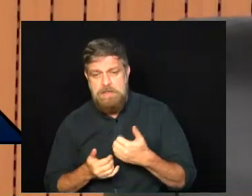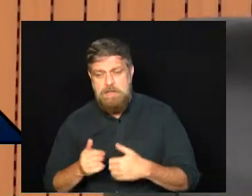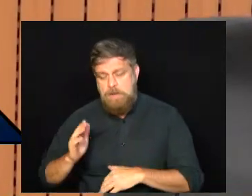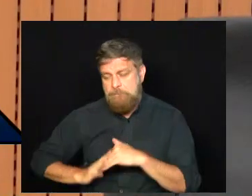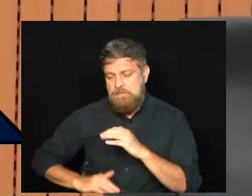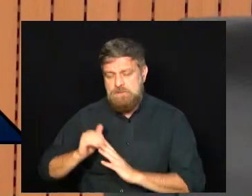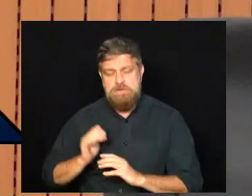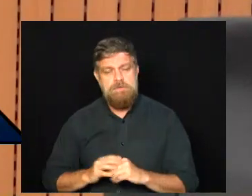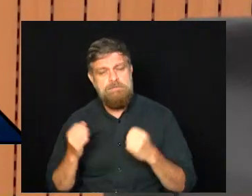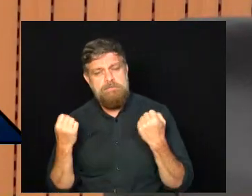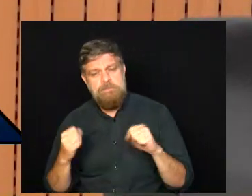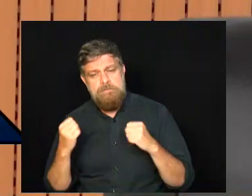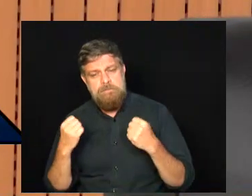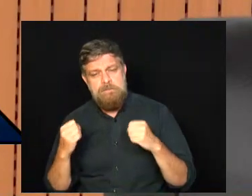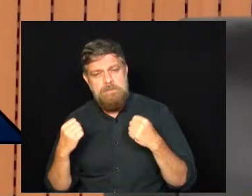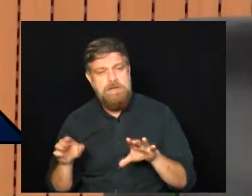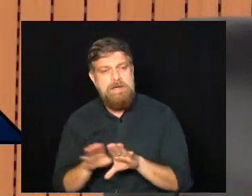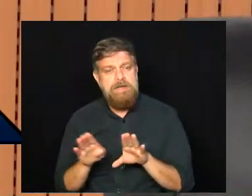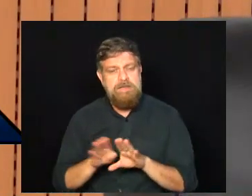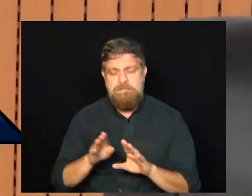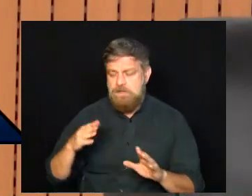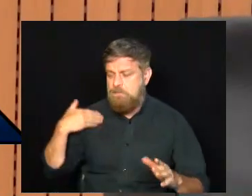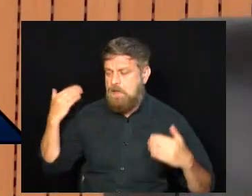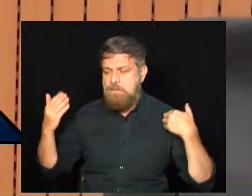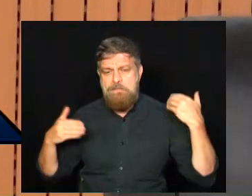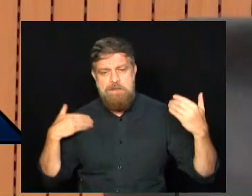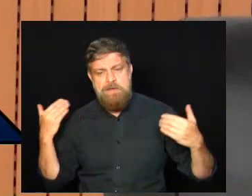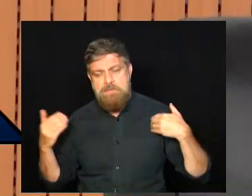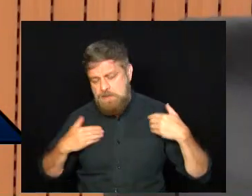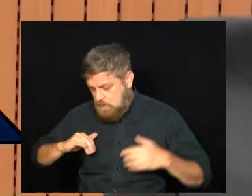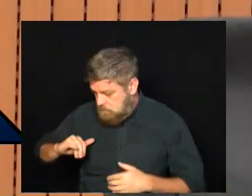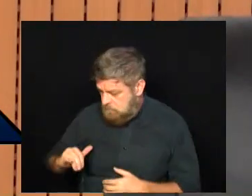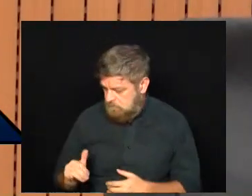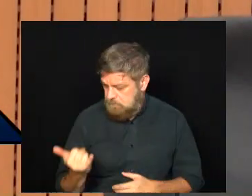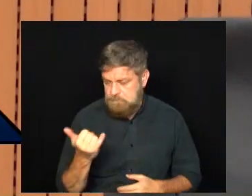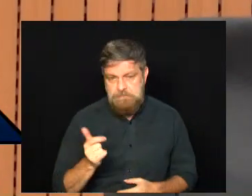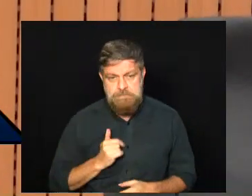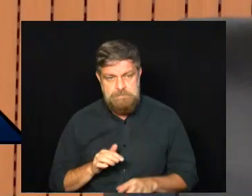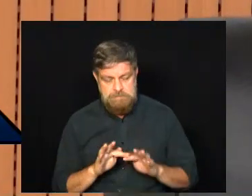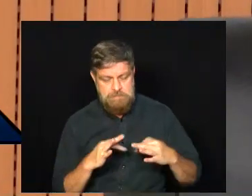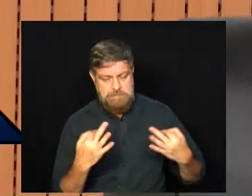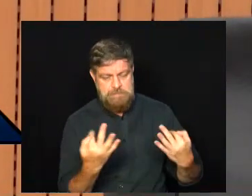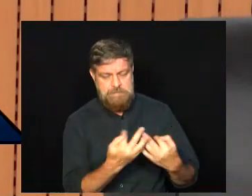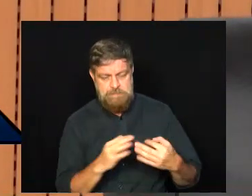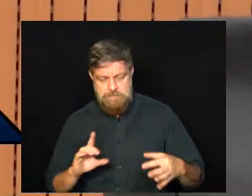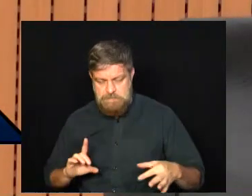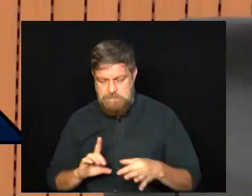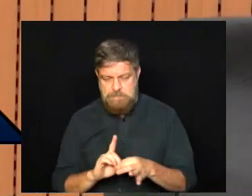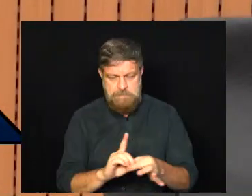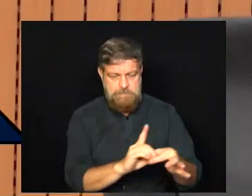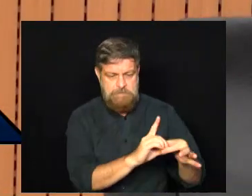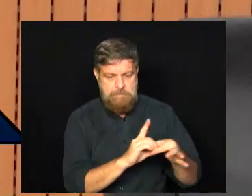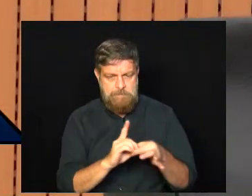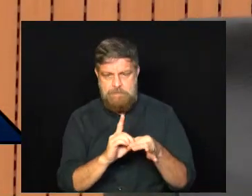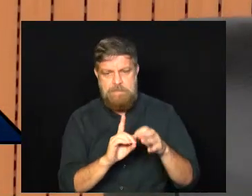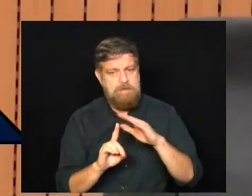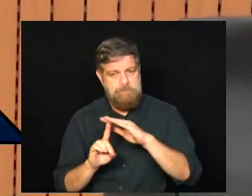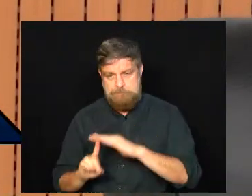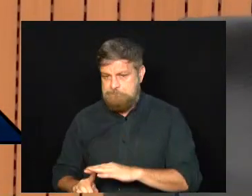e divertir-se. Quinto, participar da vida familiar e comunitária sem